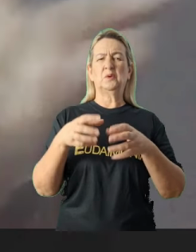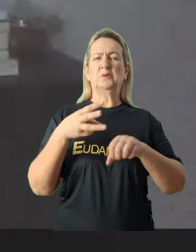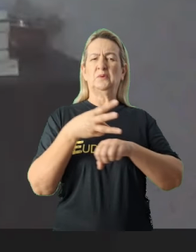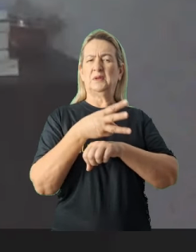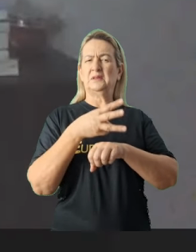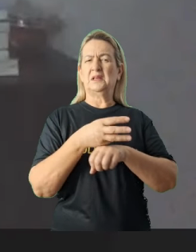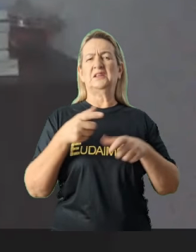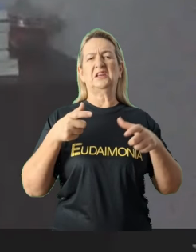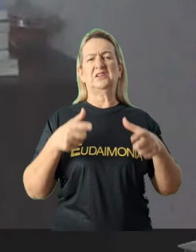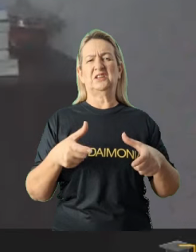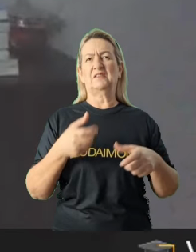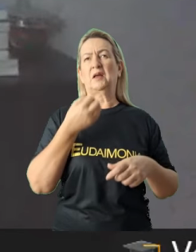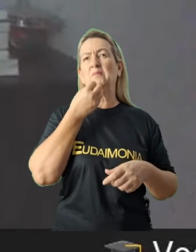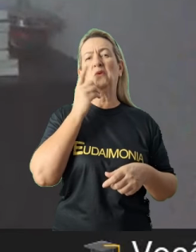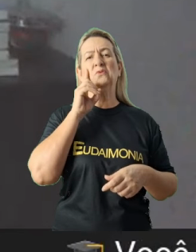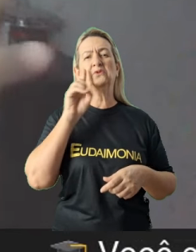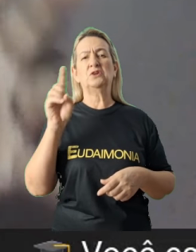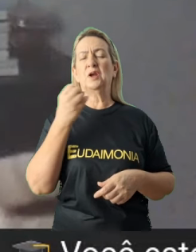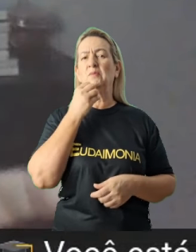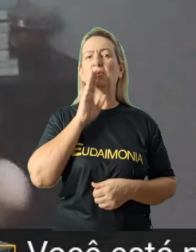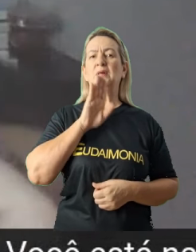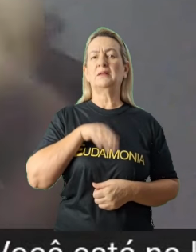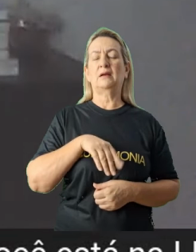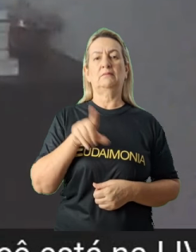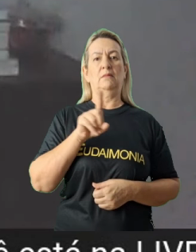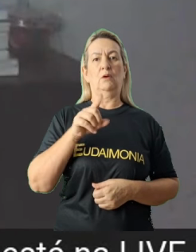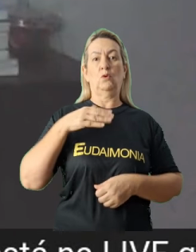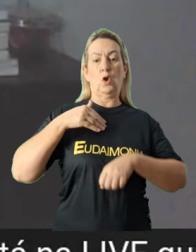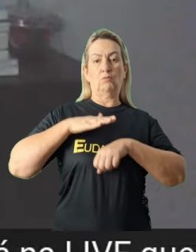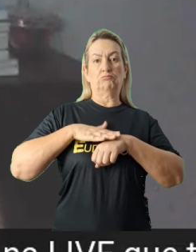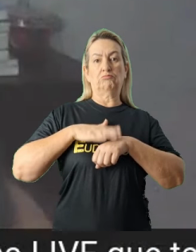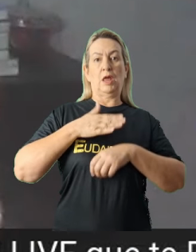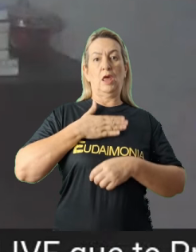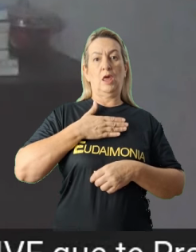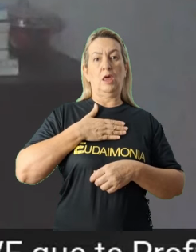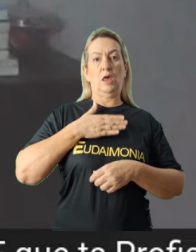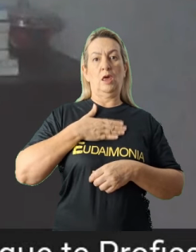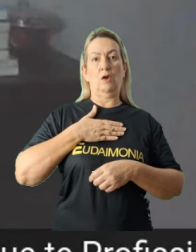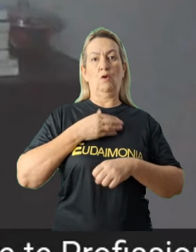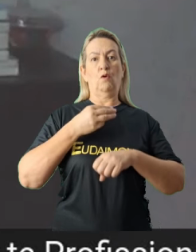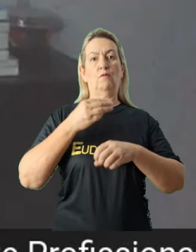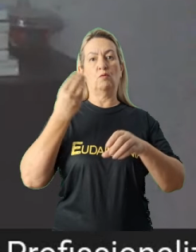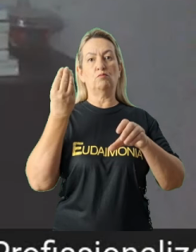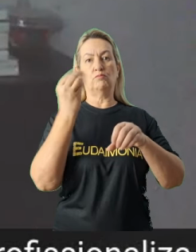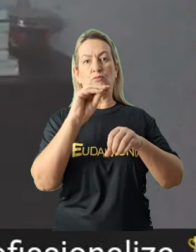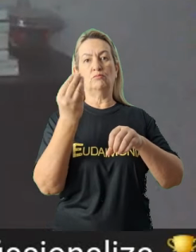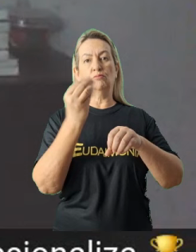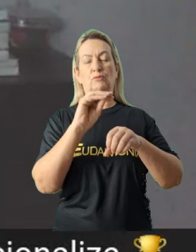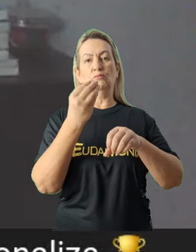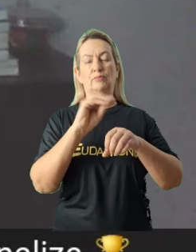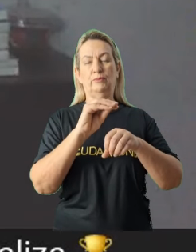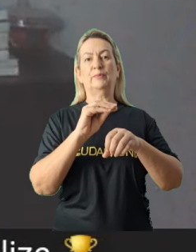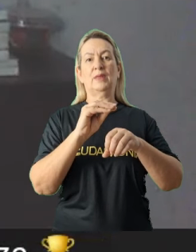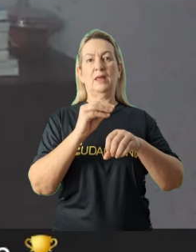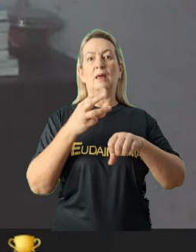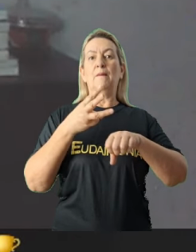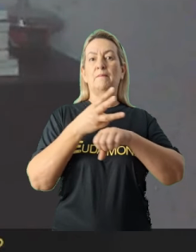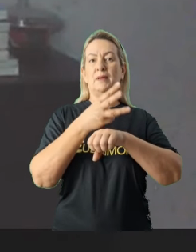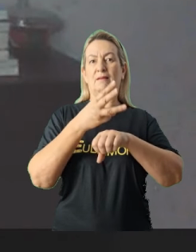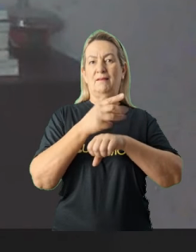dia, boa tarde, boa noite? Não. Lá você só vai receber conteúdo do professor Paulo. Só eu que vou mandar mensagem para você. Você vai ter a oportunidade só de dar